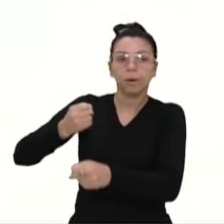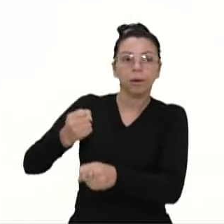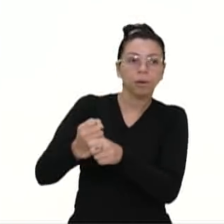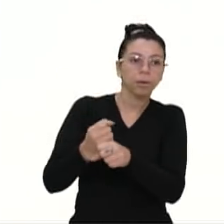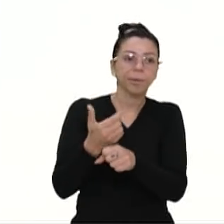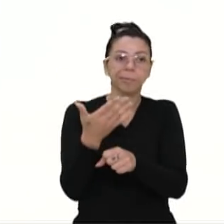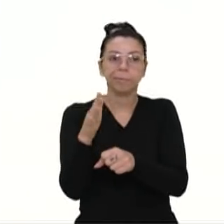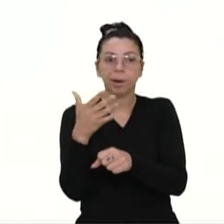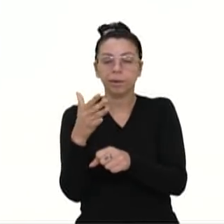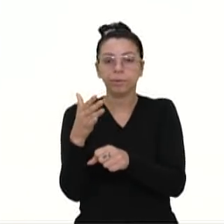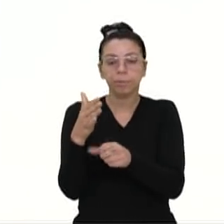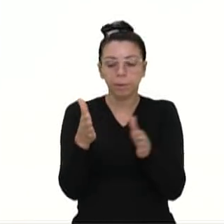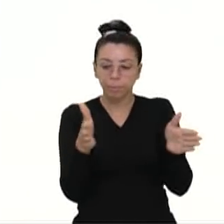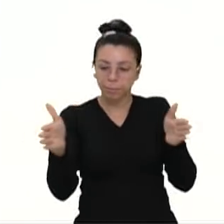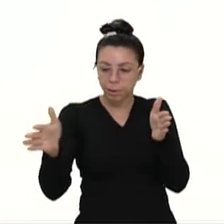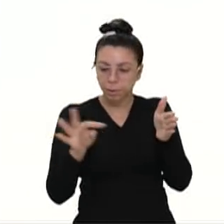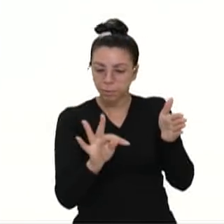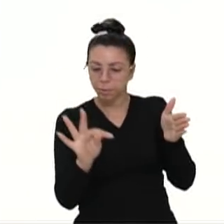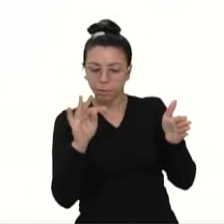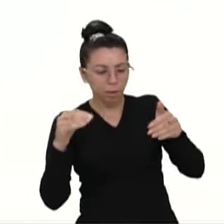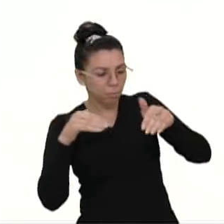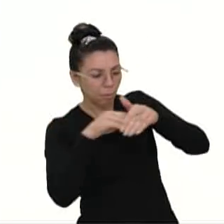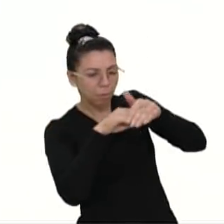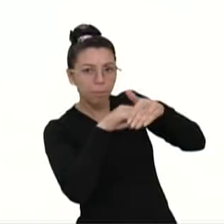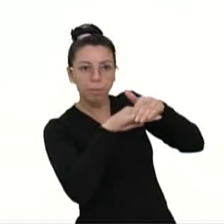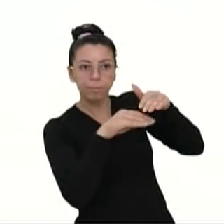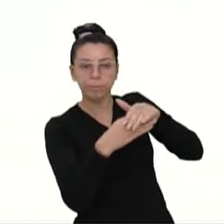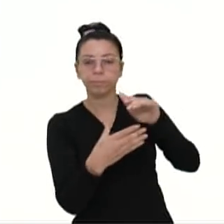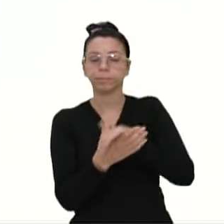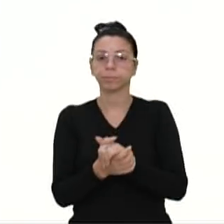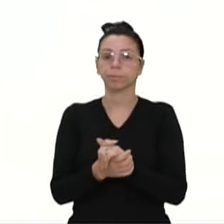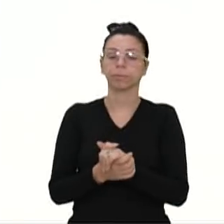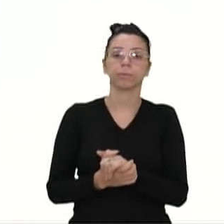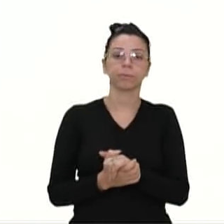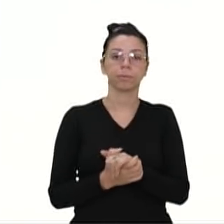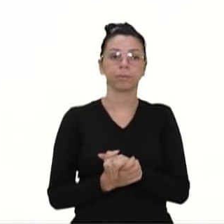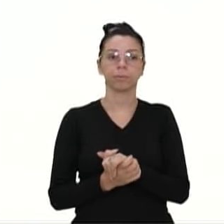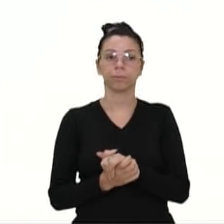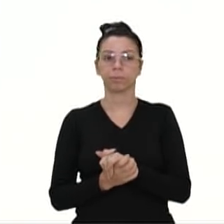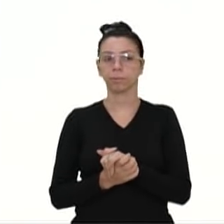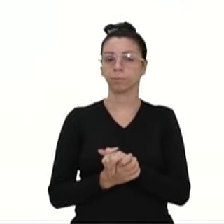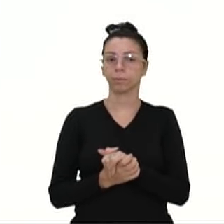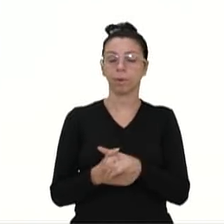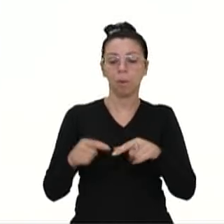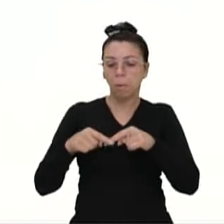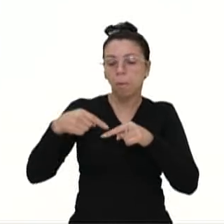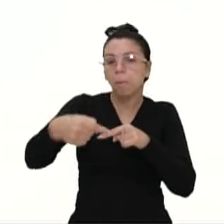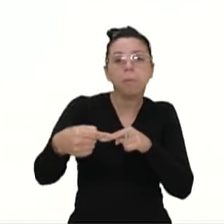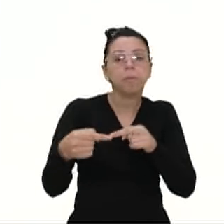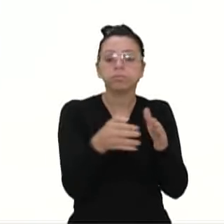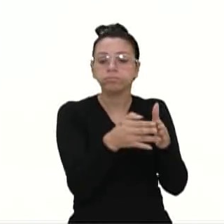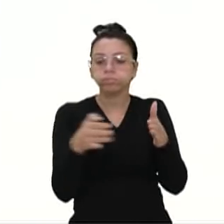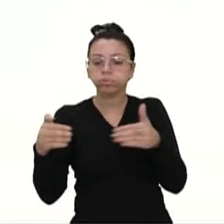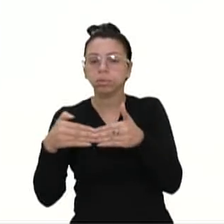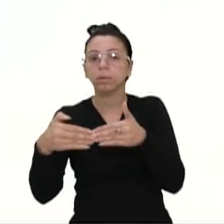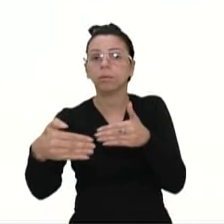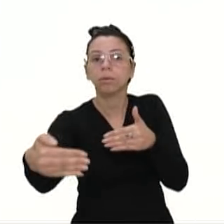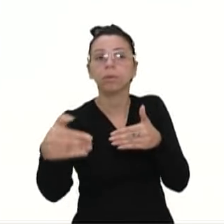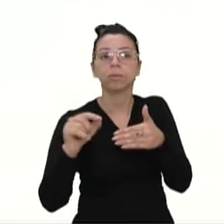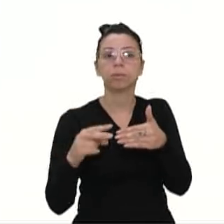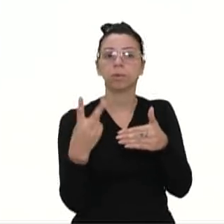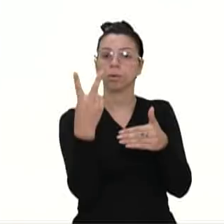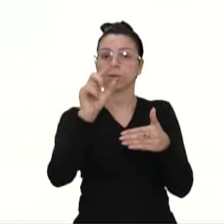período T de anos de aplicação. Nessas condições, após quanto tempo um capital